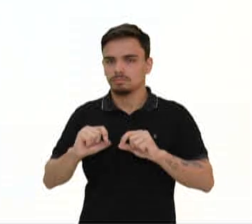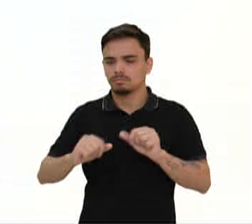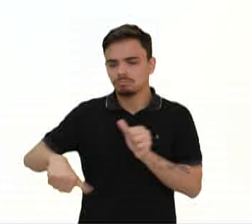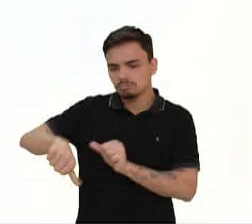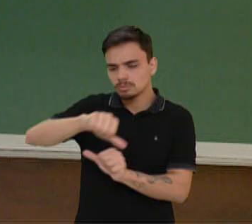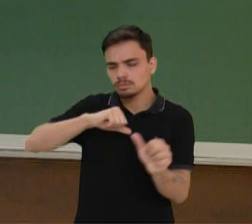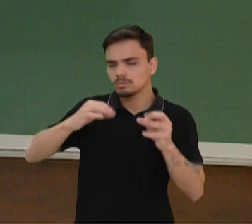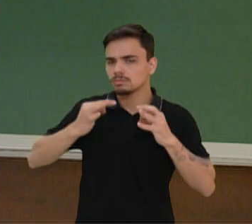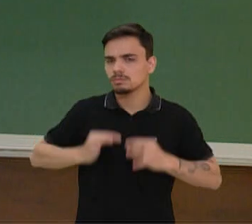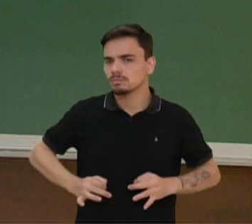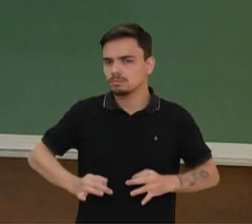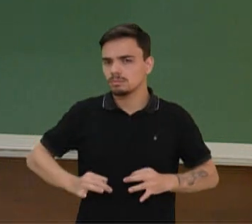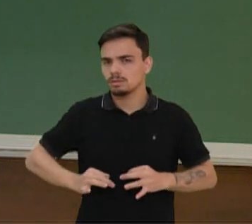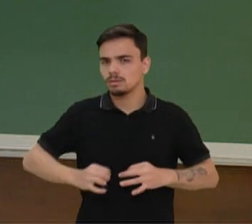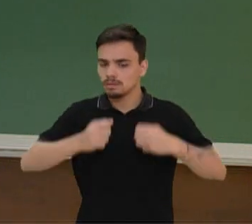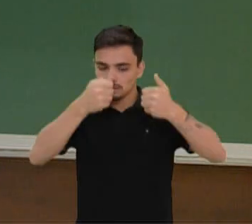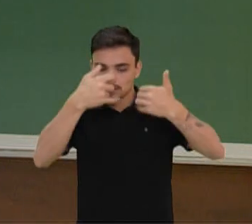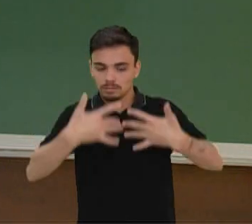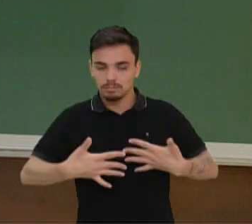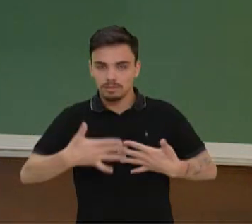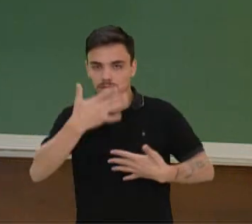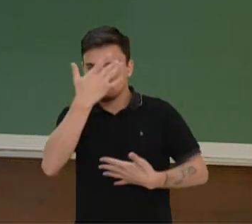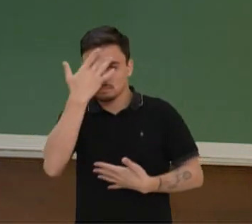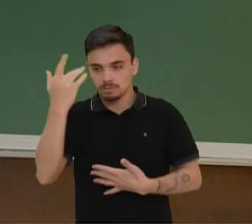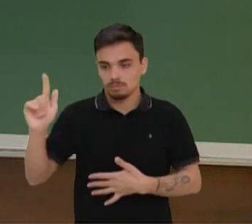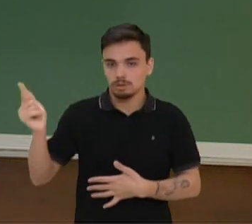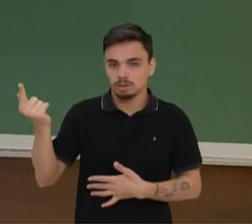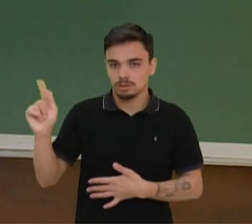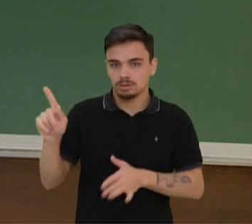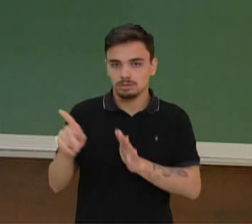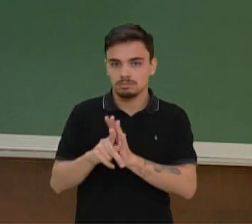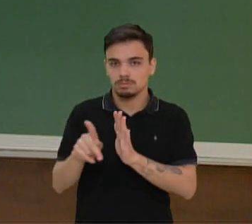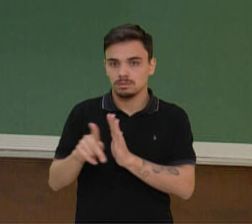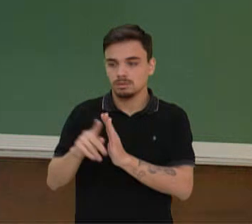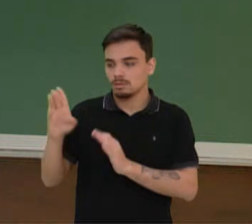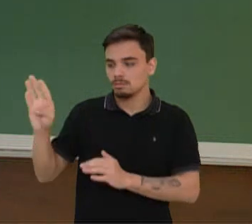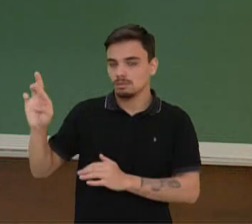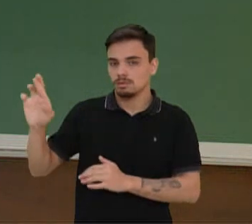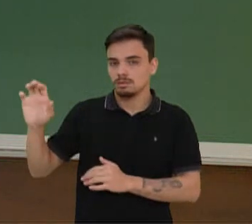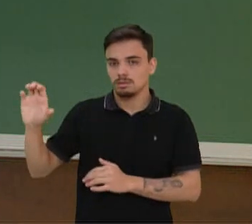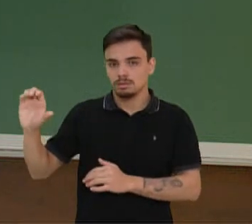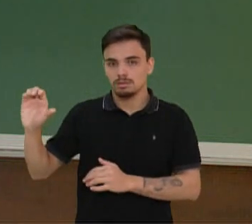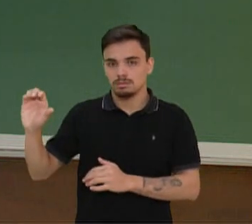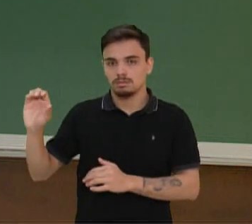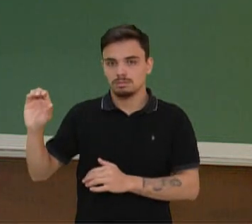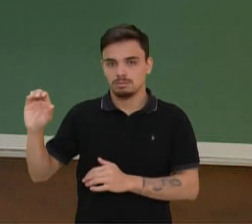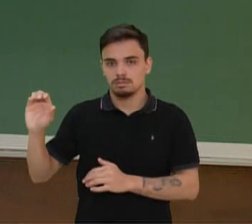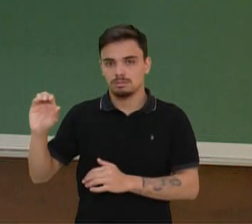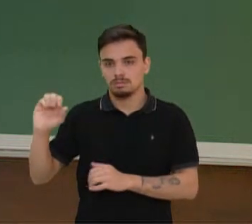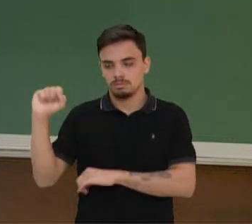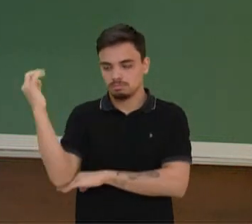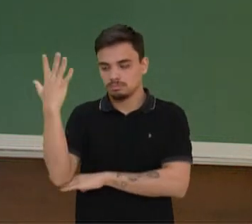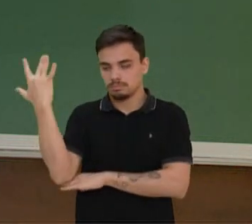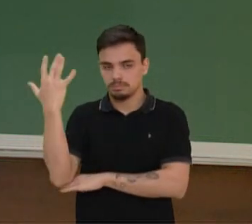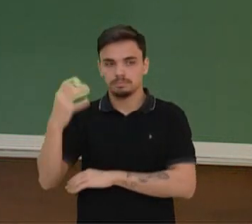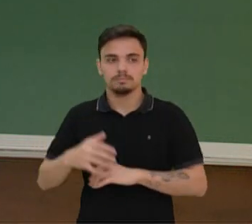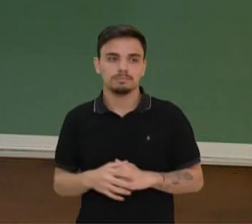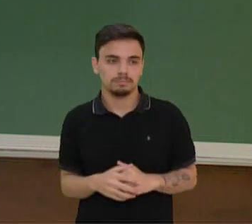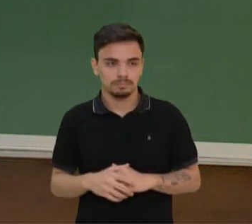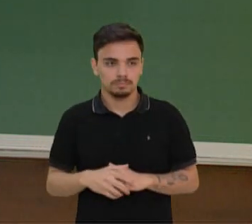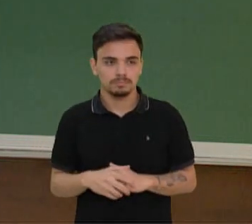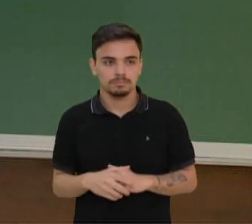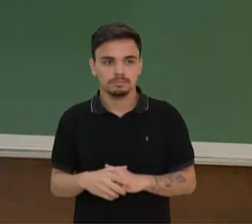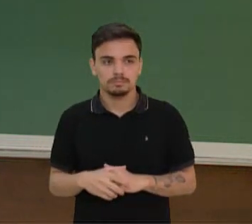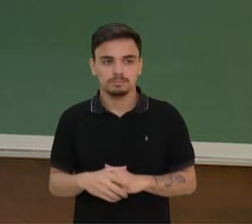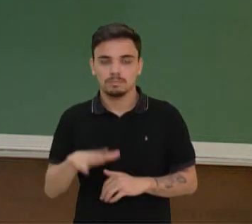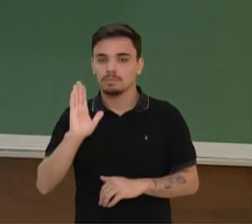comportamento, explica o gerente operacional da BRK Ambiental, Fausto Moraes.